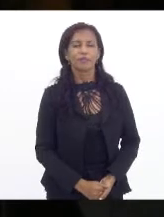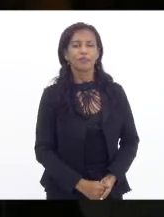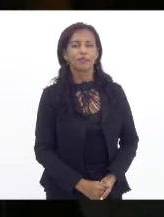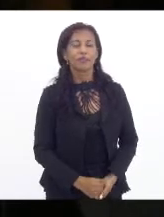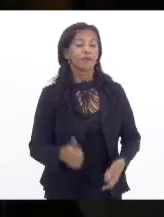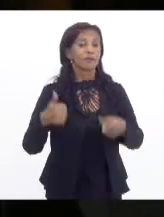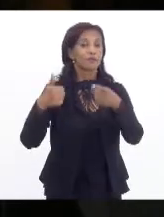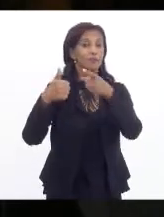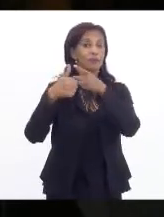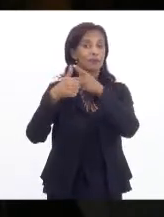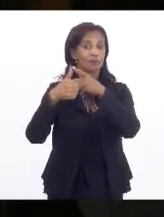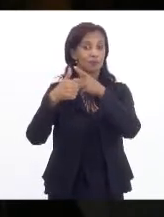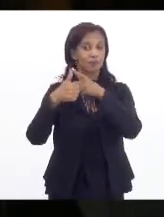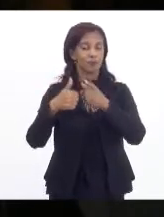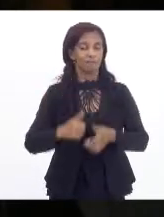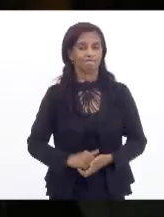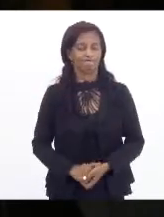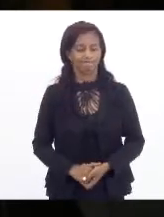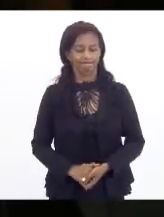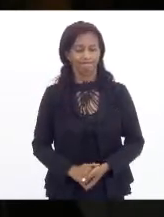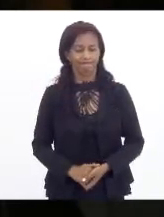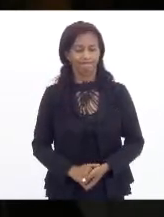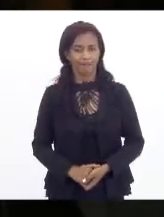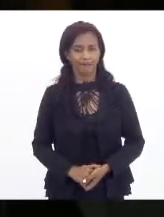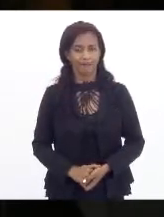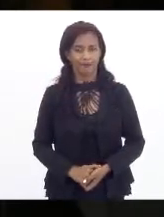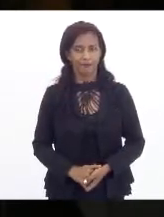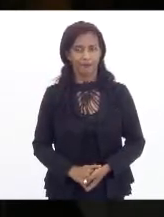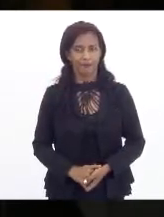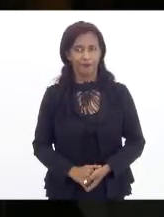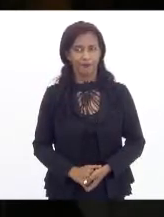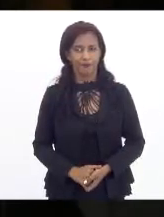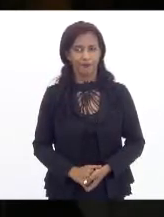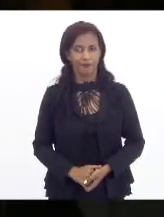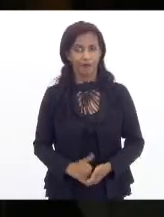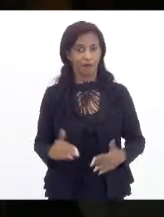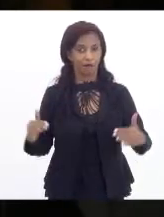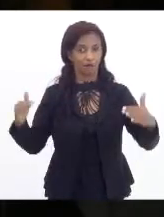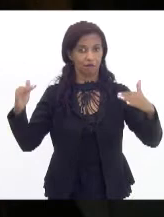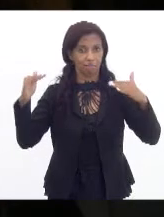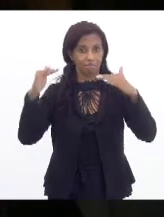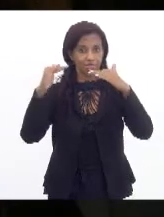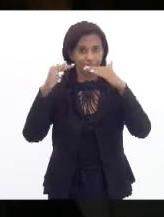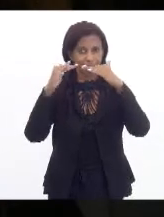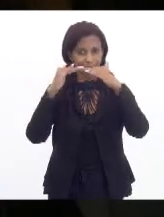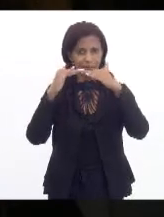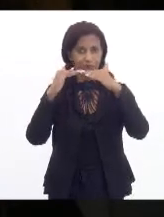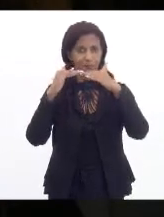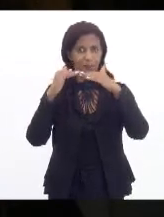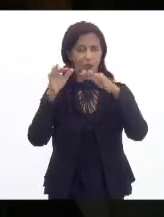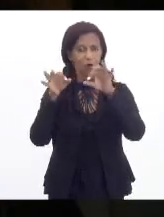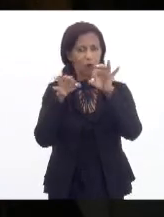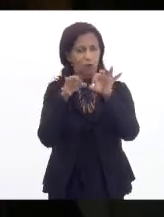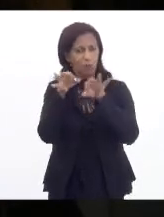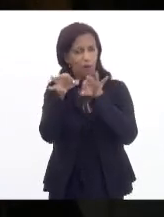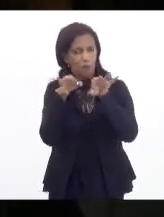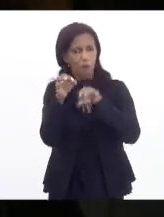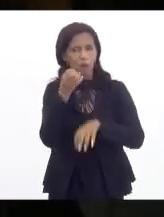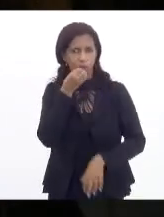Primeira questão, no mérito, o projeto é bastante